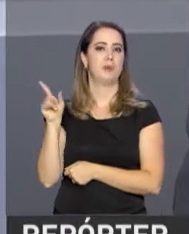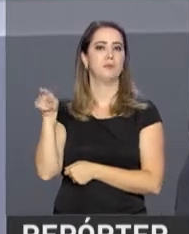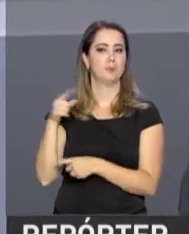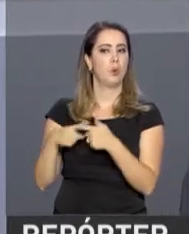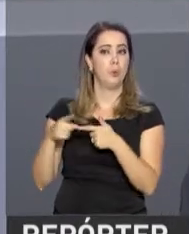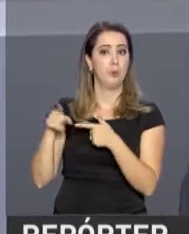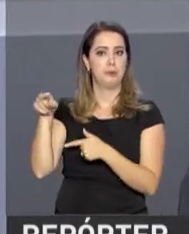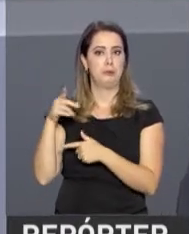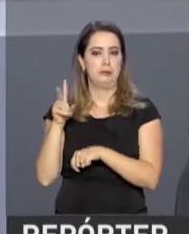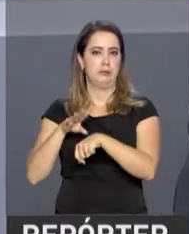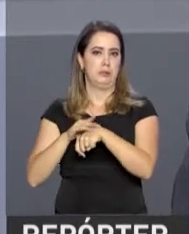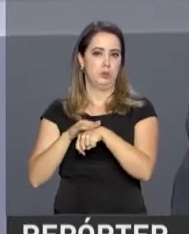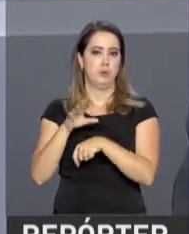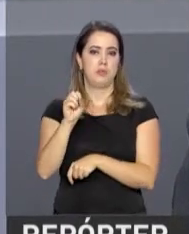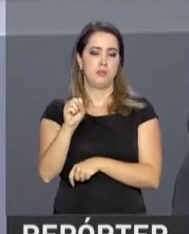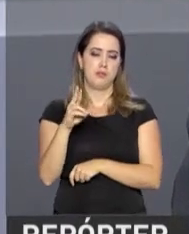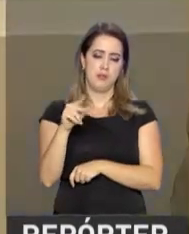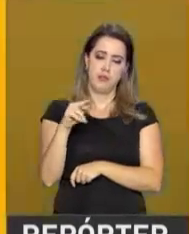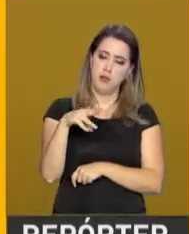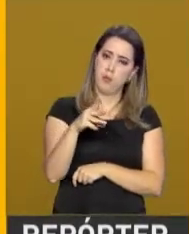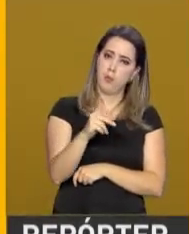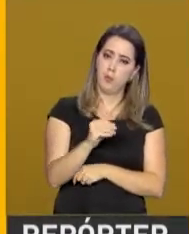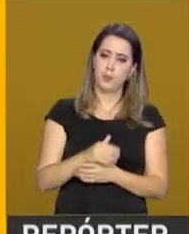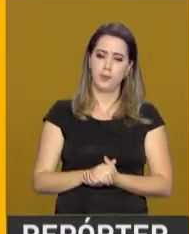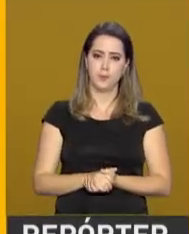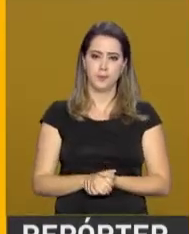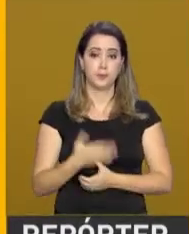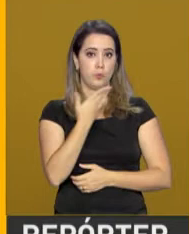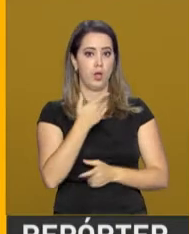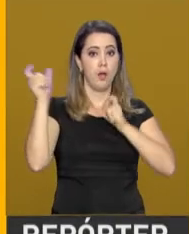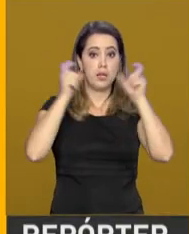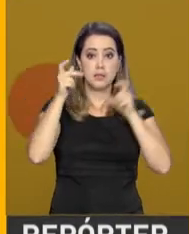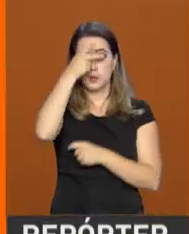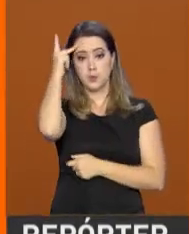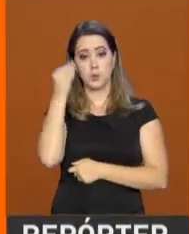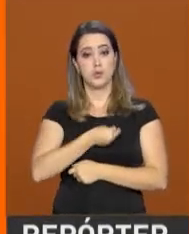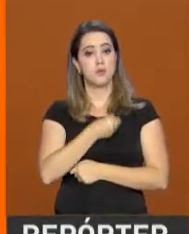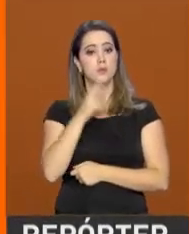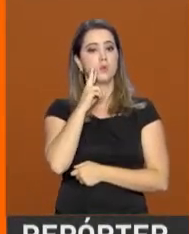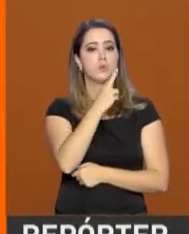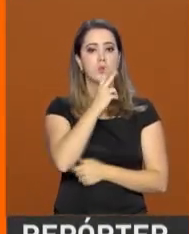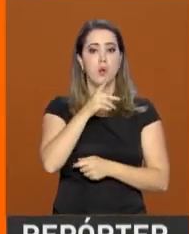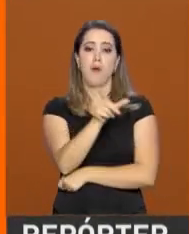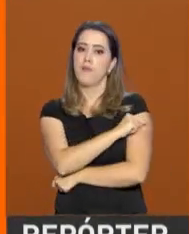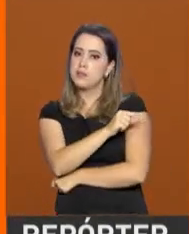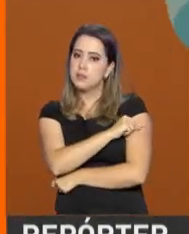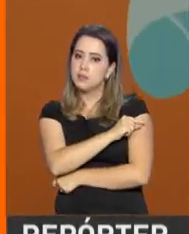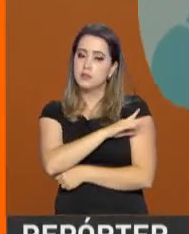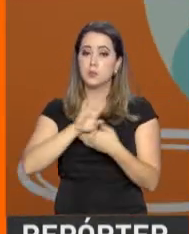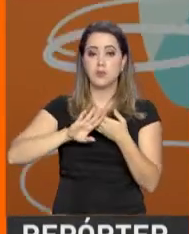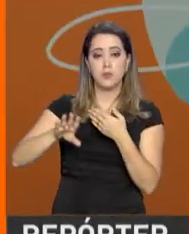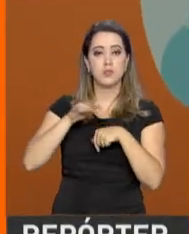que enfrenta um surto de sarampo na atenção para você que mora ou está em roraima vacine se contra o sarampo